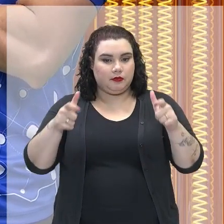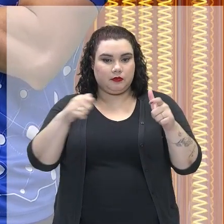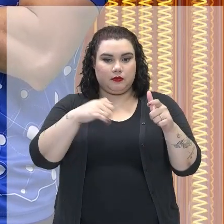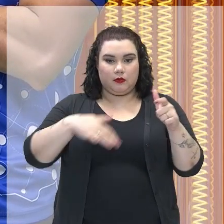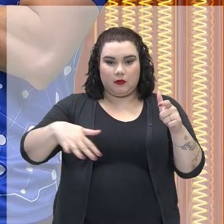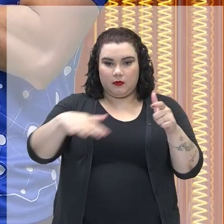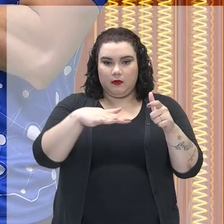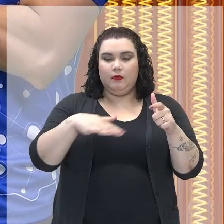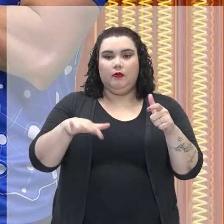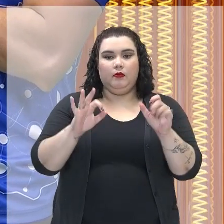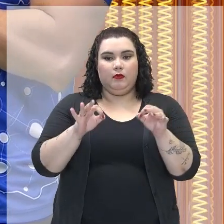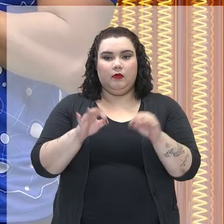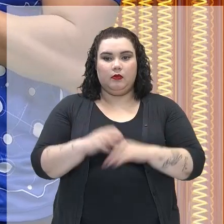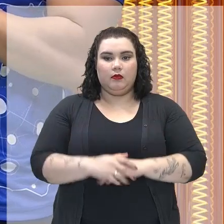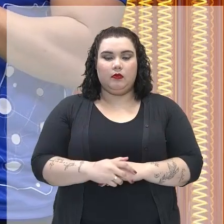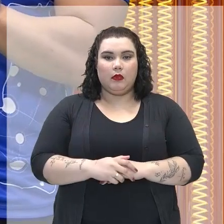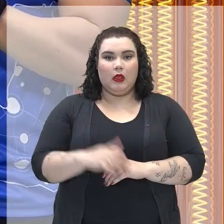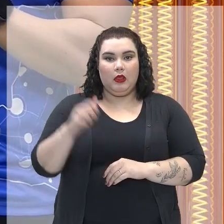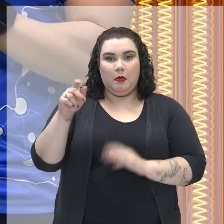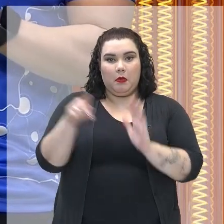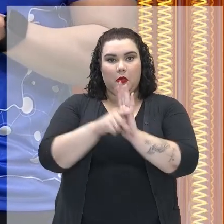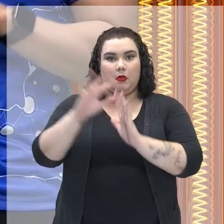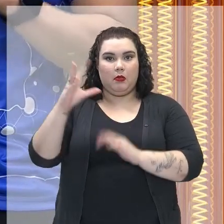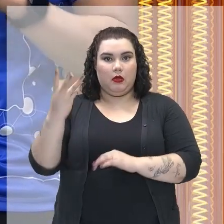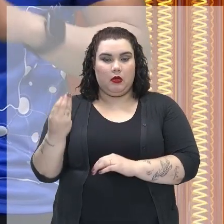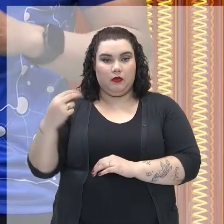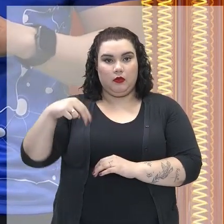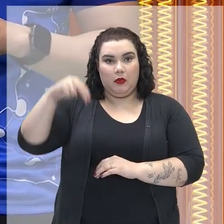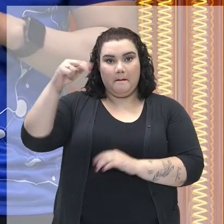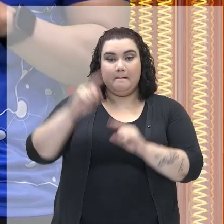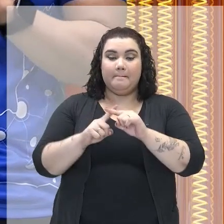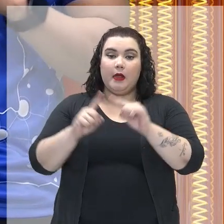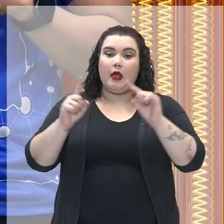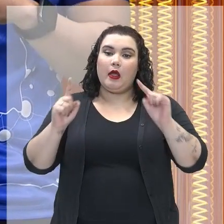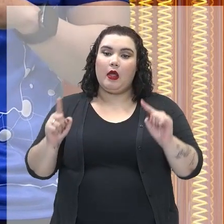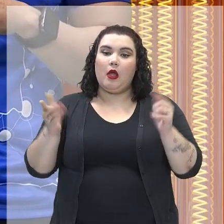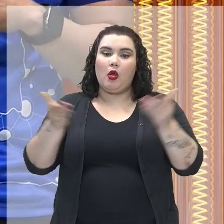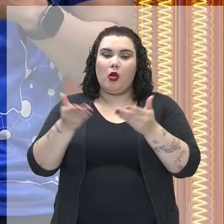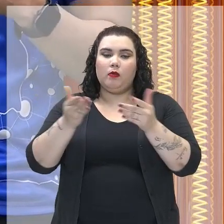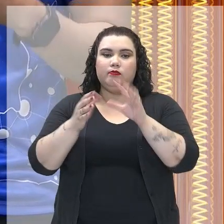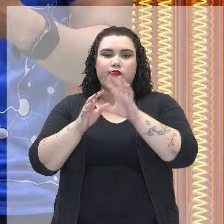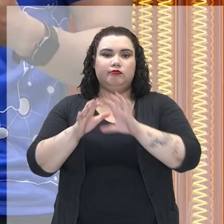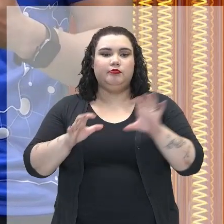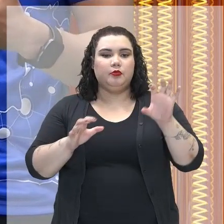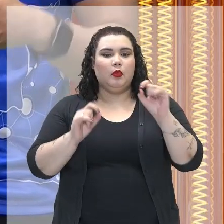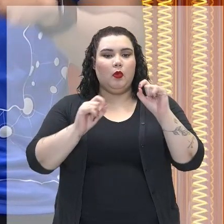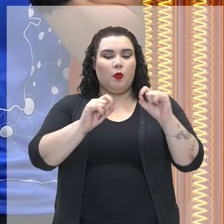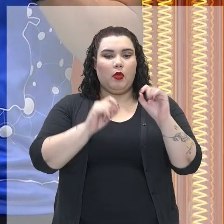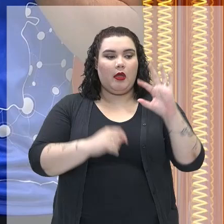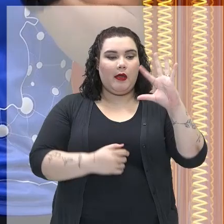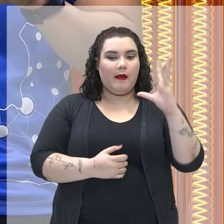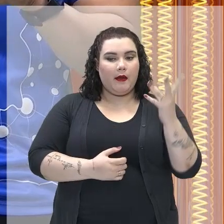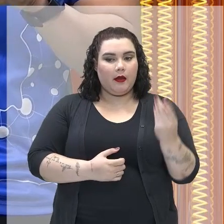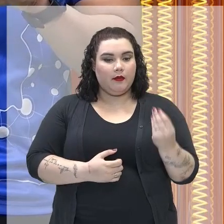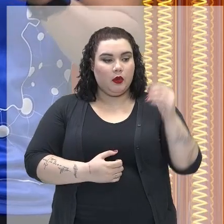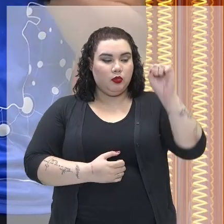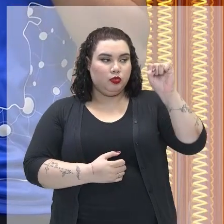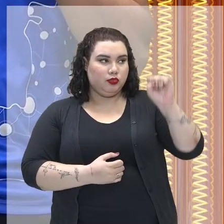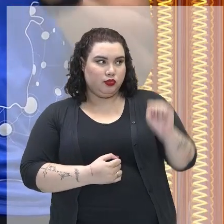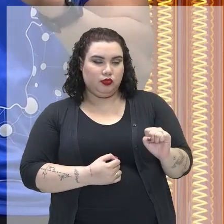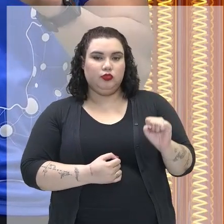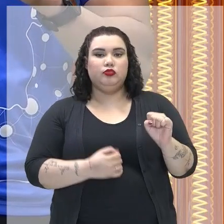África setentrional ou África do Norte. Agora, observem a realidade da chamada África subsaariana, que é essa que está